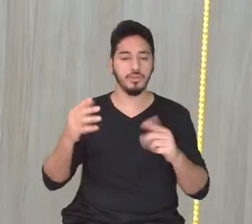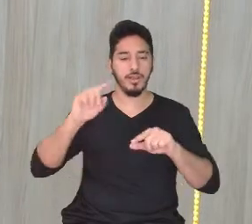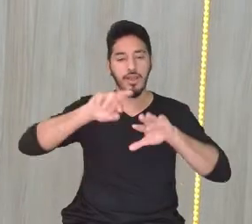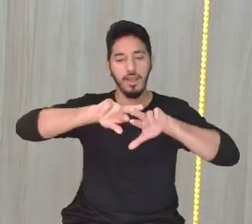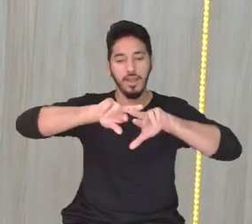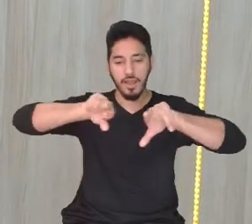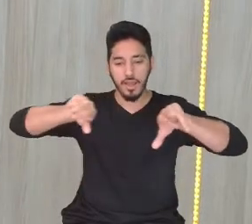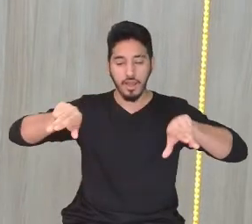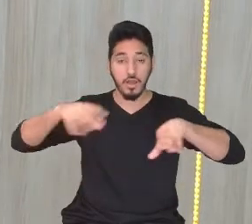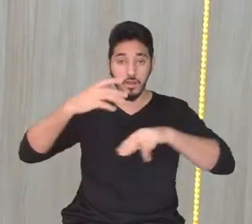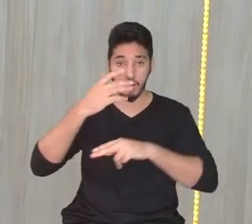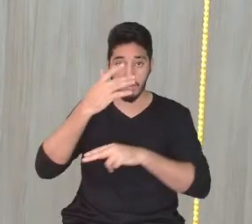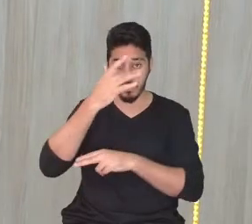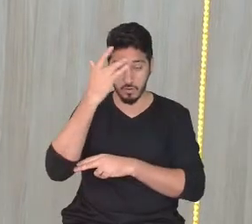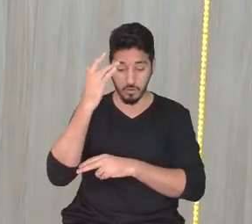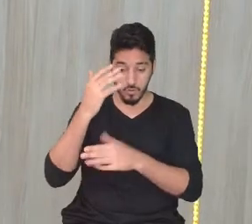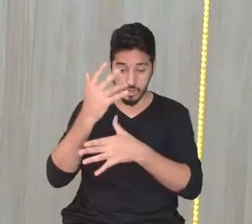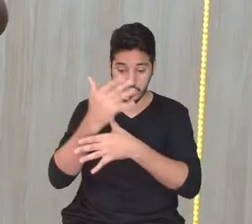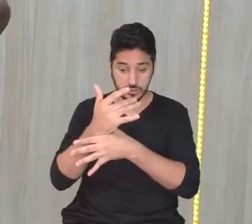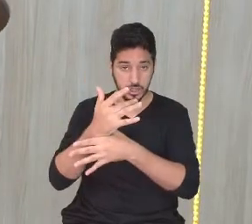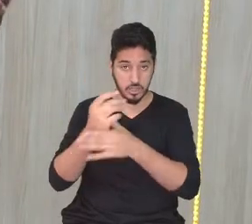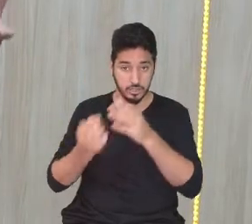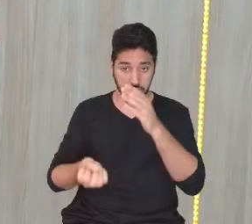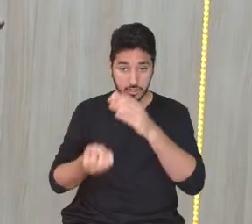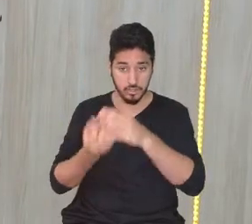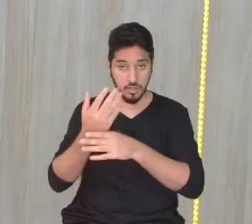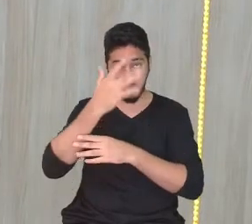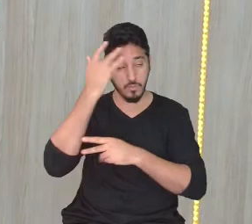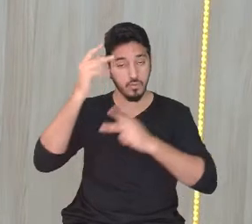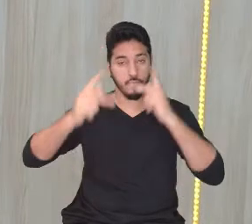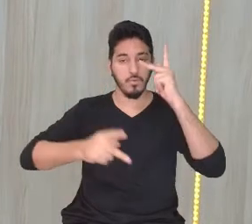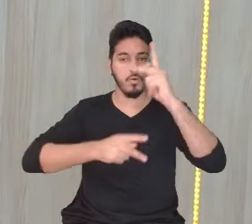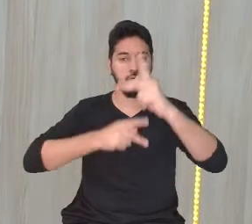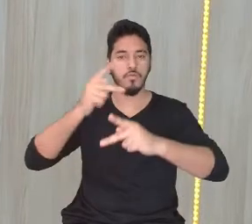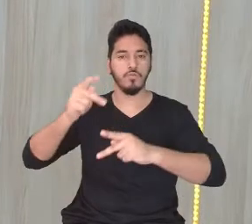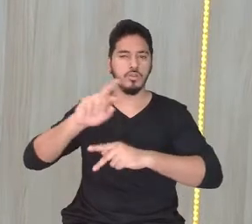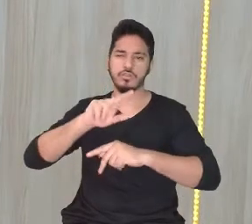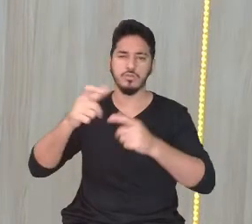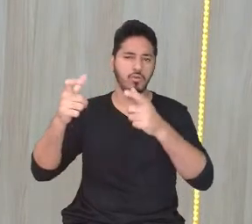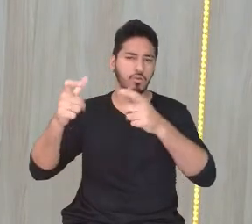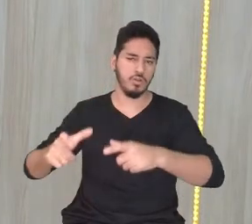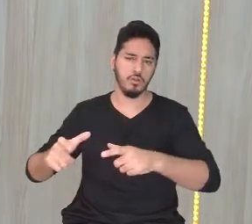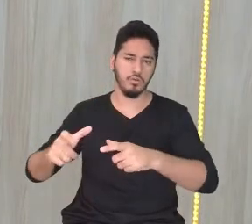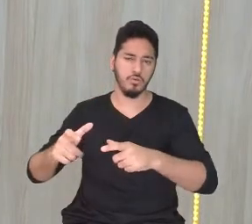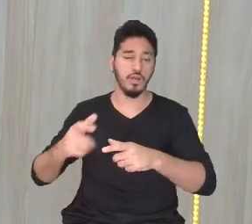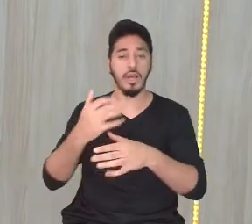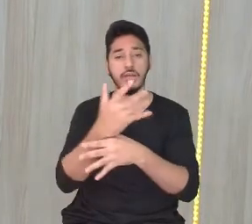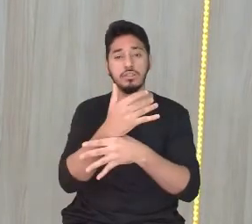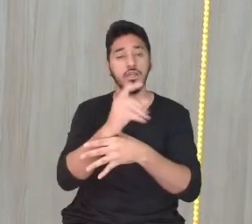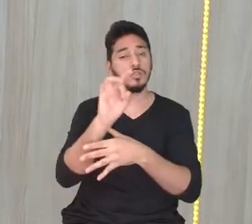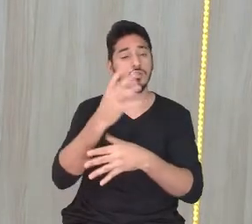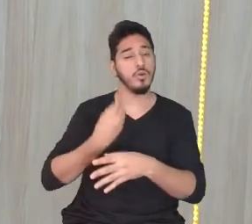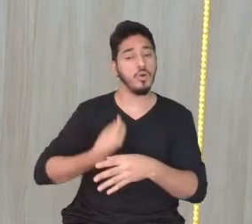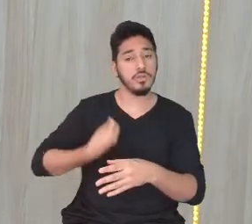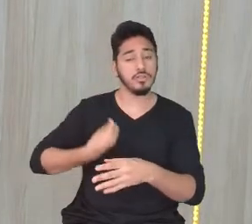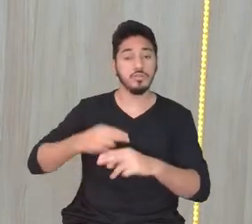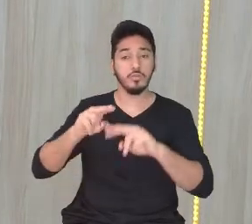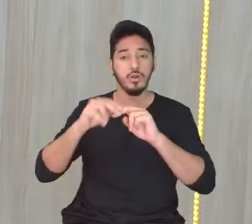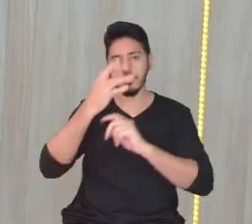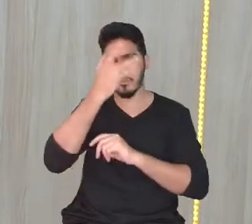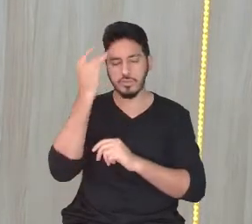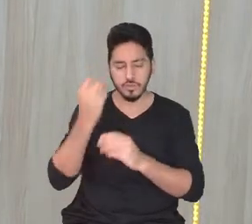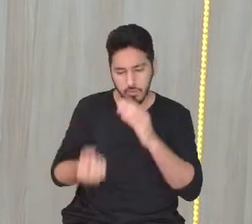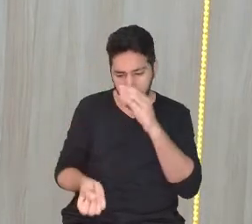que uma cidade se faz pelo povo, não é só o local. A cidade só existe por causa das pessoas que fundaram